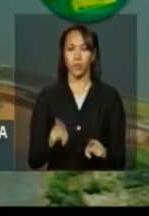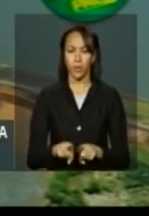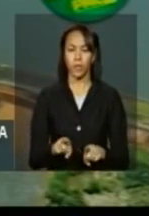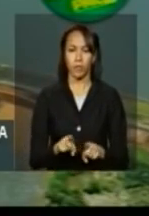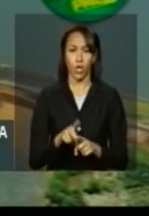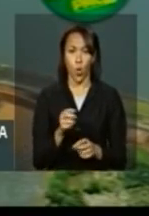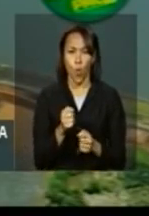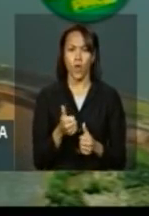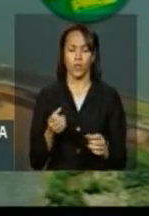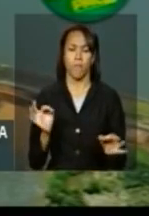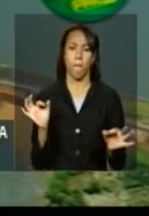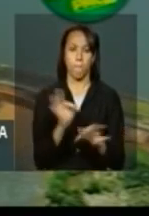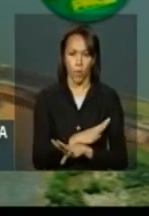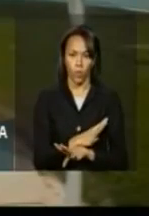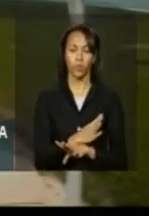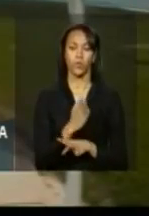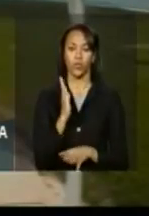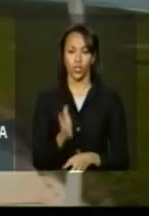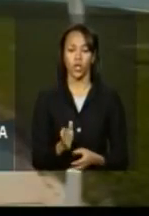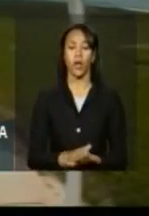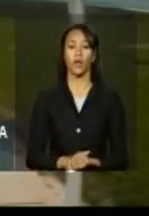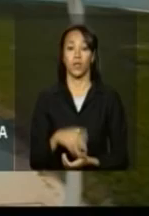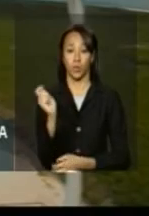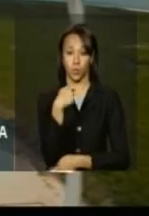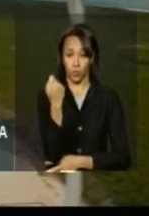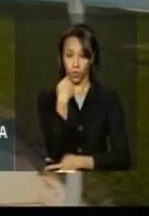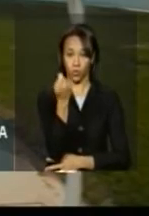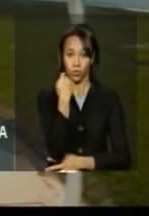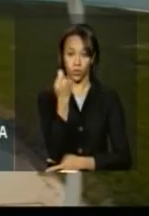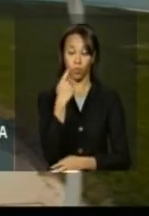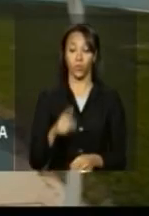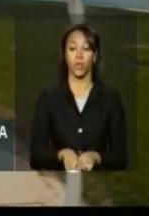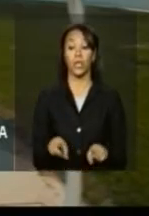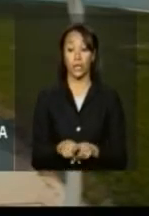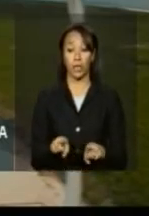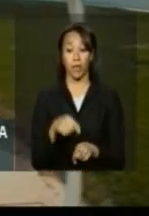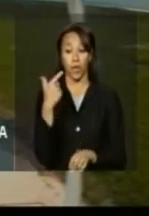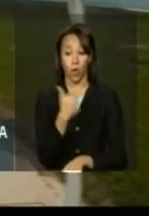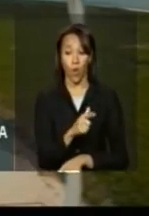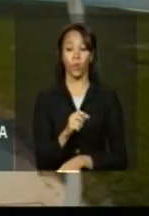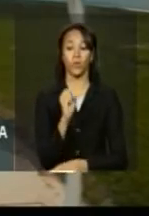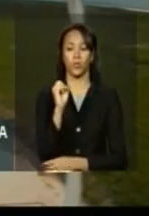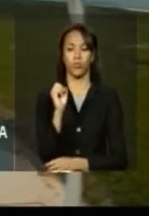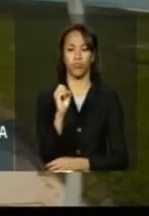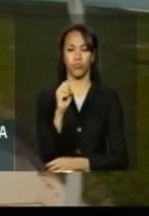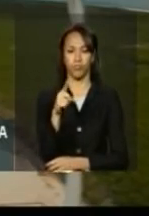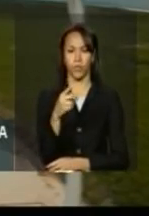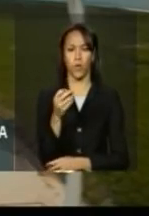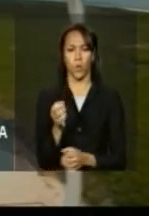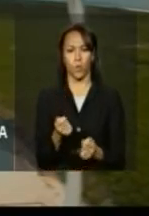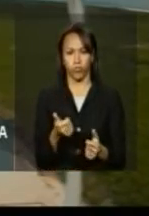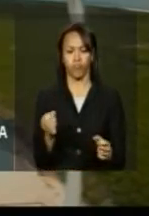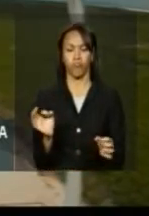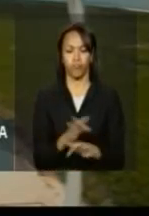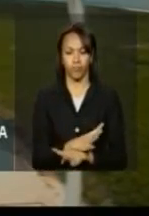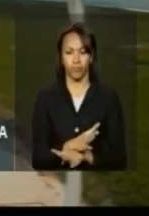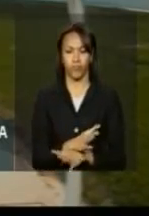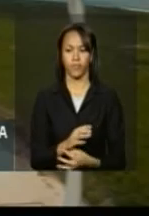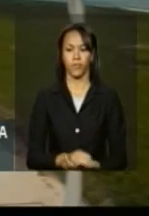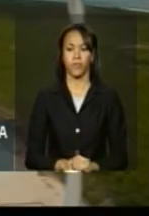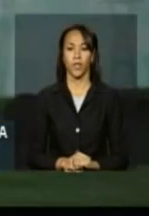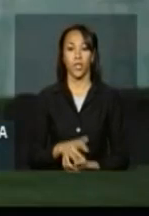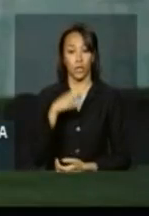praticamente pronta, a Passo de São João, no Rio Grande do Sul, o Complexo Eólico de Aratauá 1, está acontecendo, no Rio